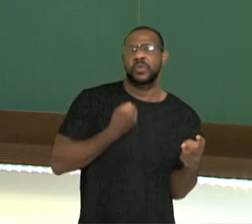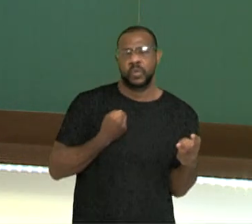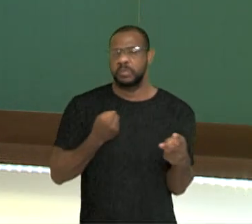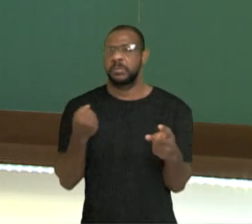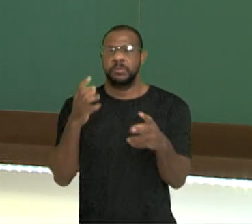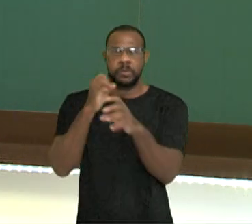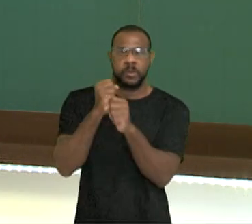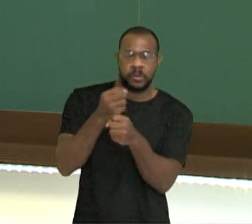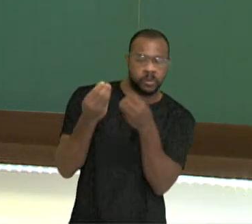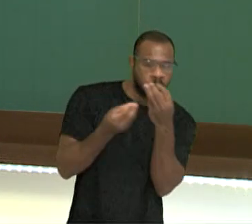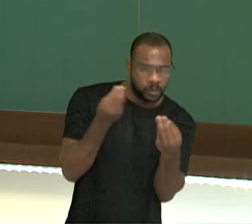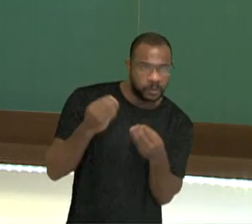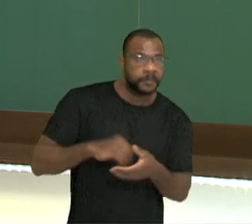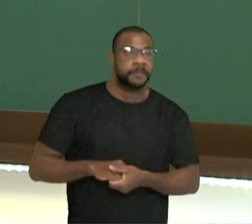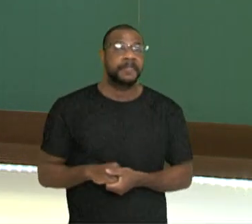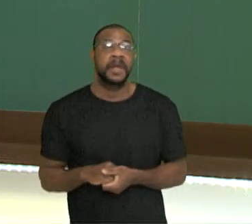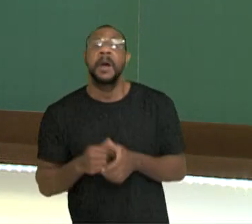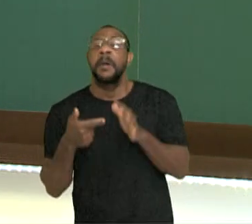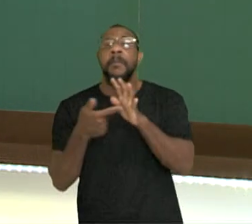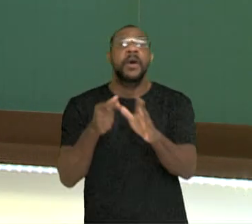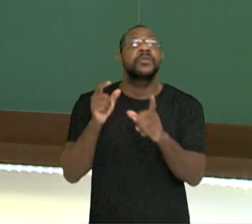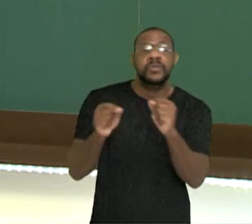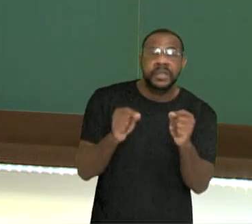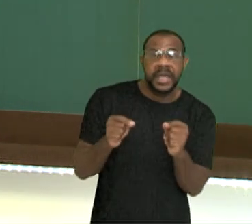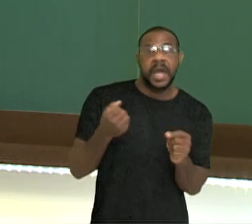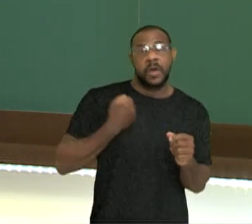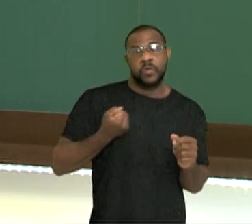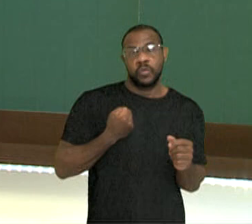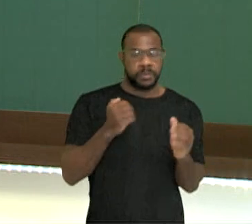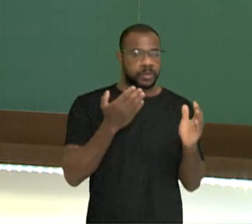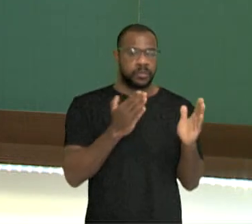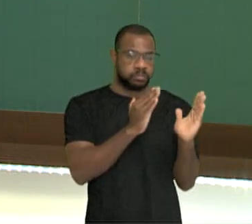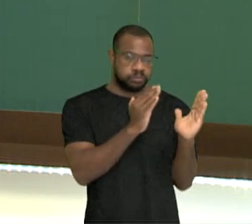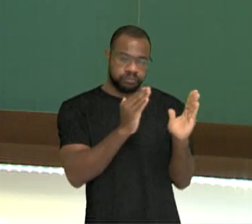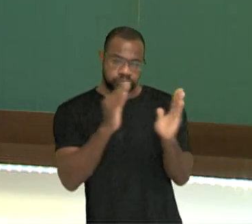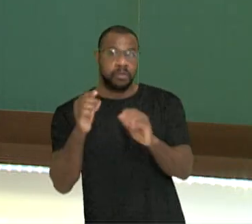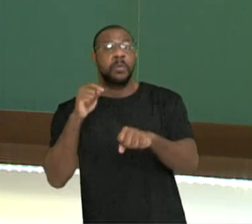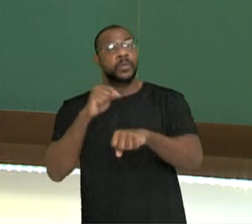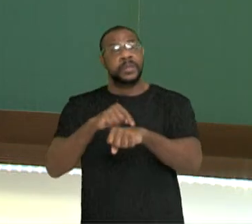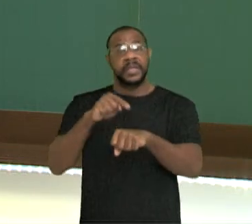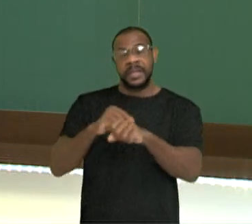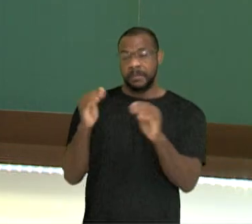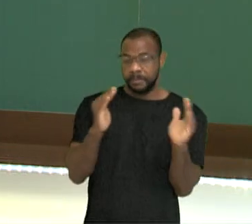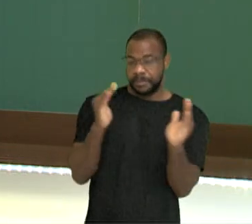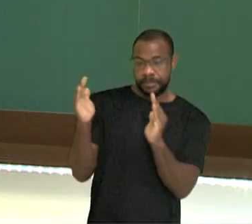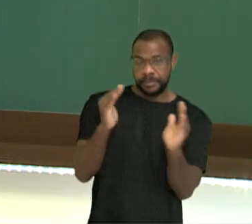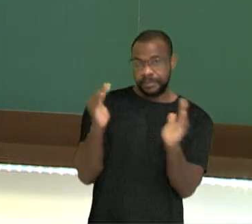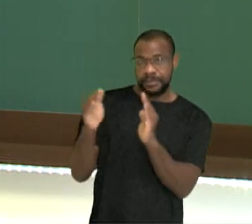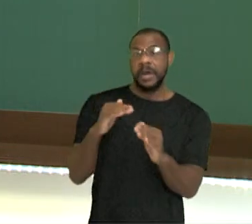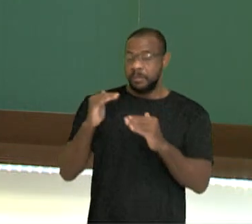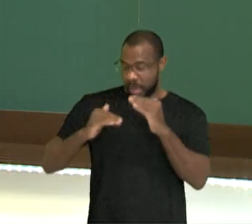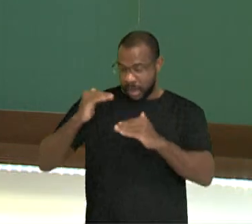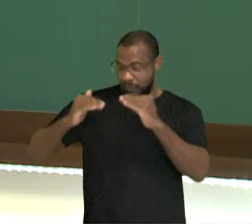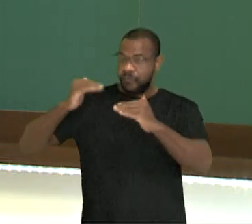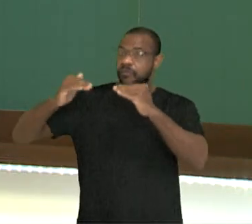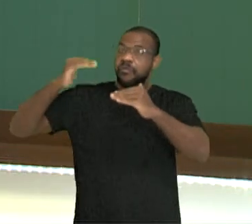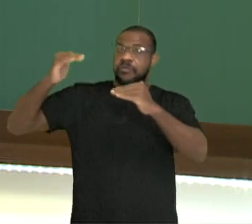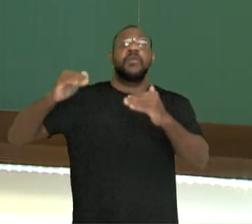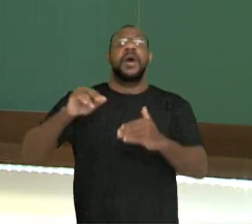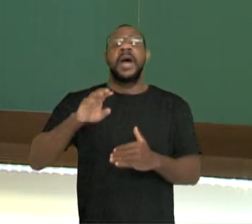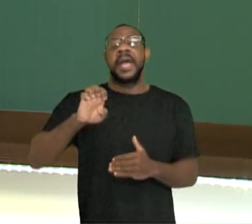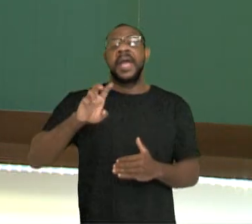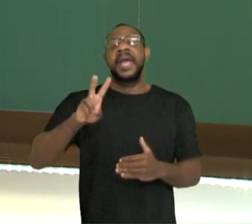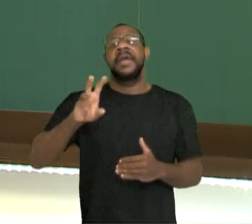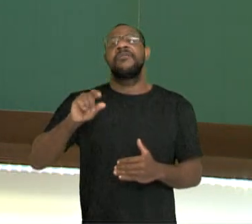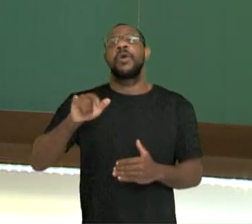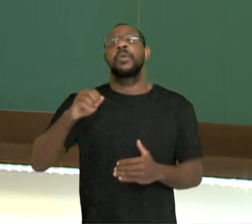ilustrativo. Ele representa, então, uma sequência numérica ao longo do tempo, né? Trata, então, de uma evolução, né? Algo